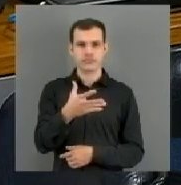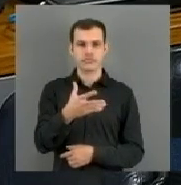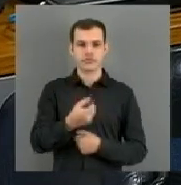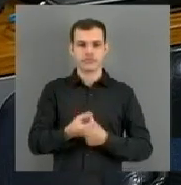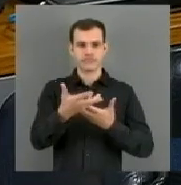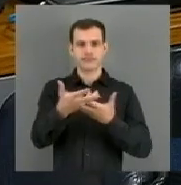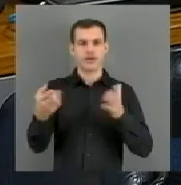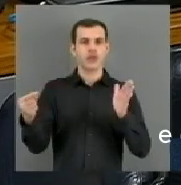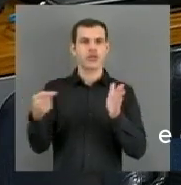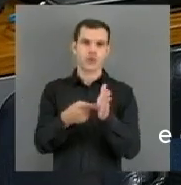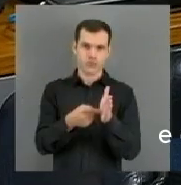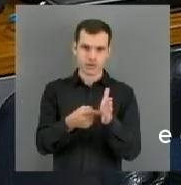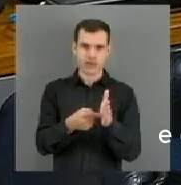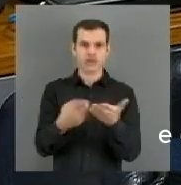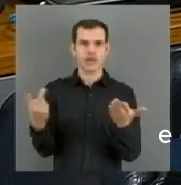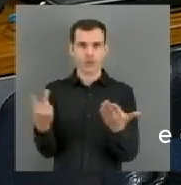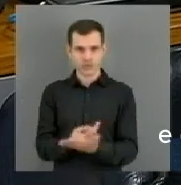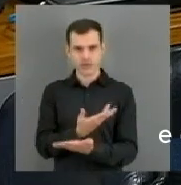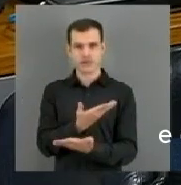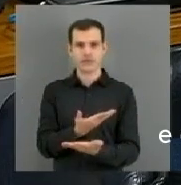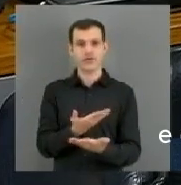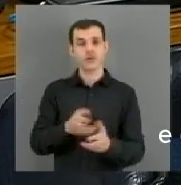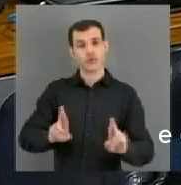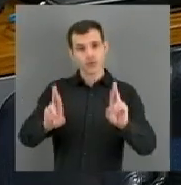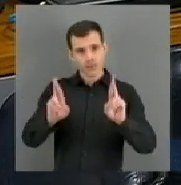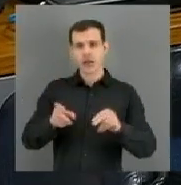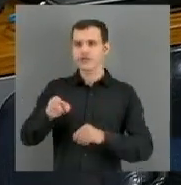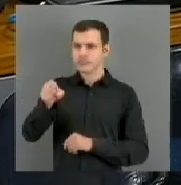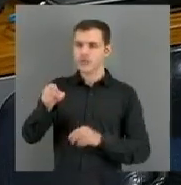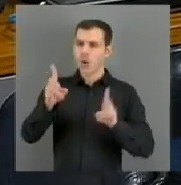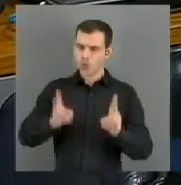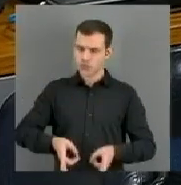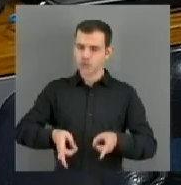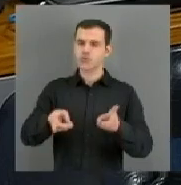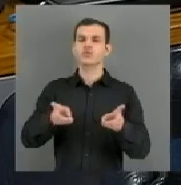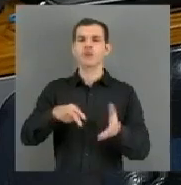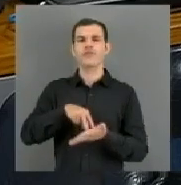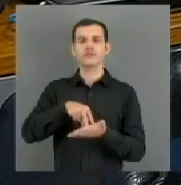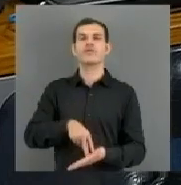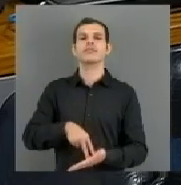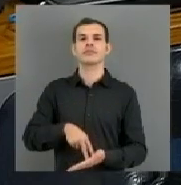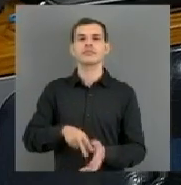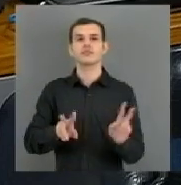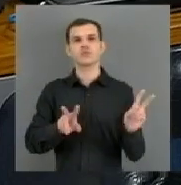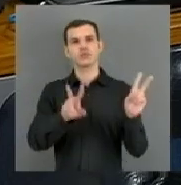esse caso, e espero que aqui mesmo permaneça firme, né,